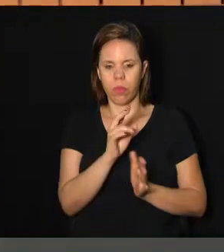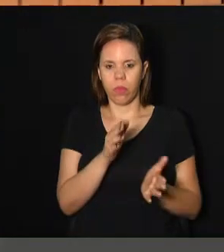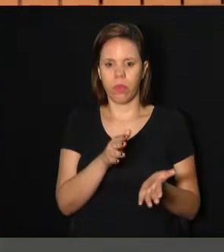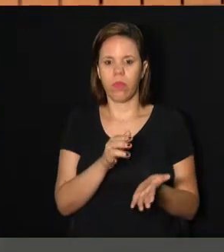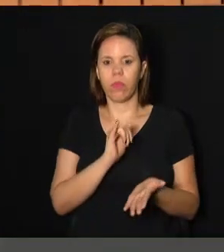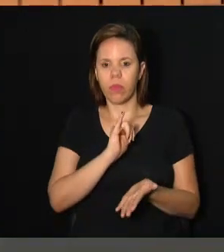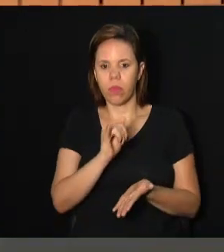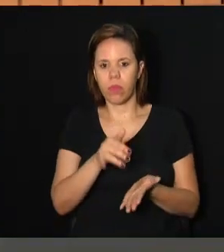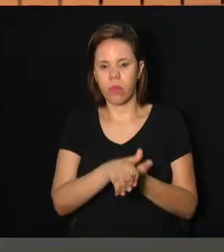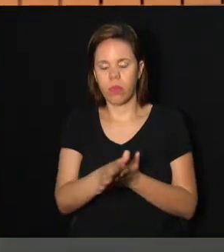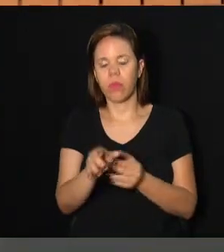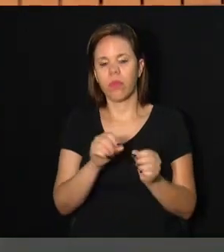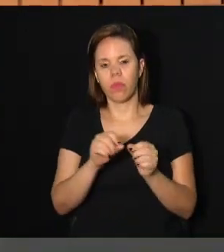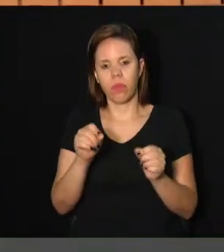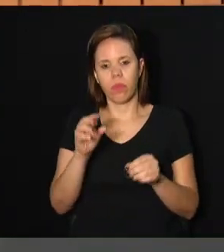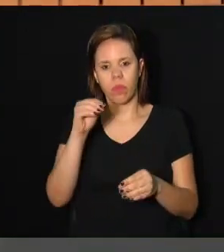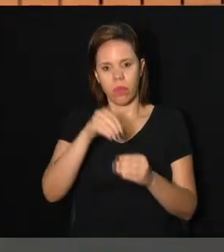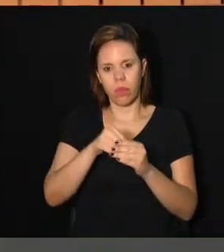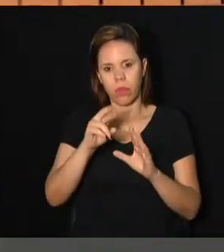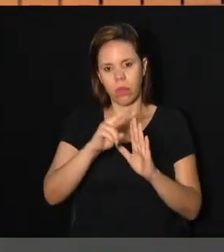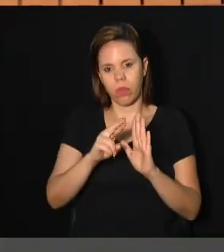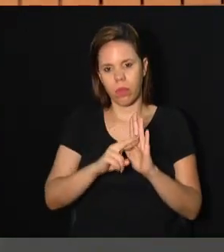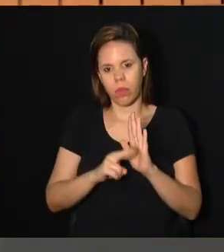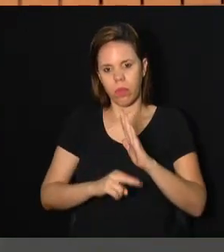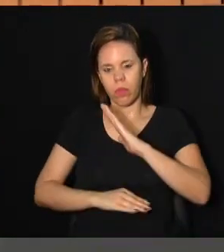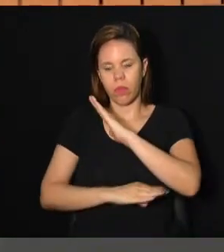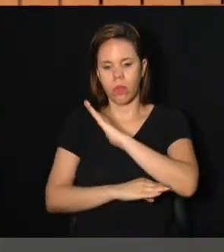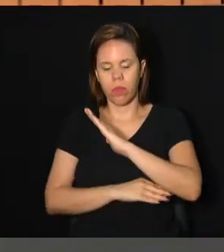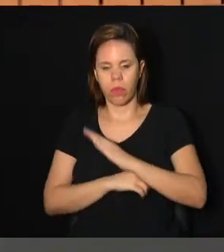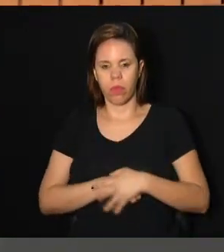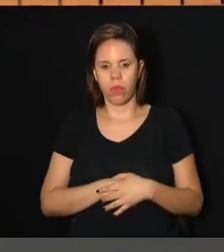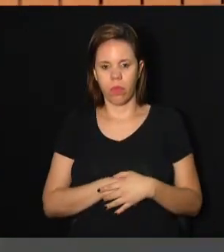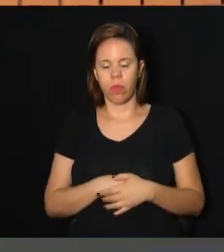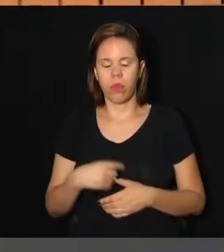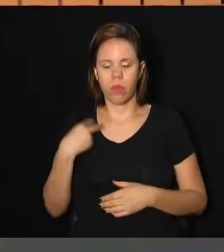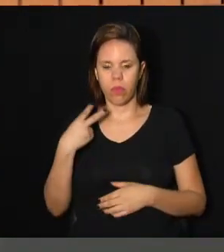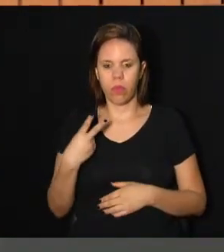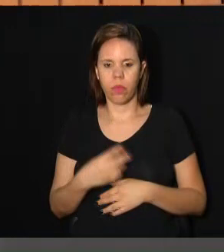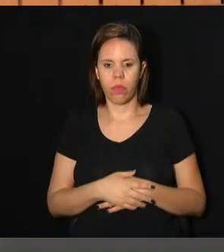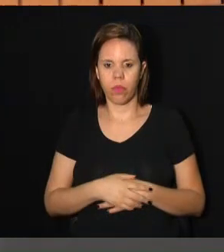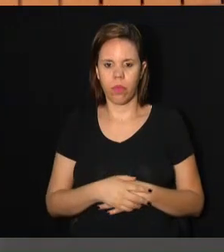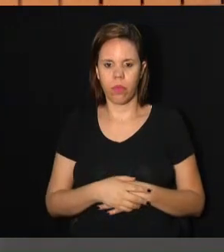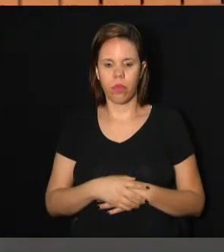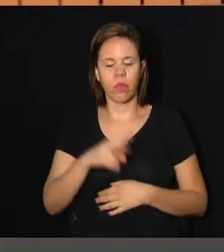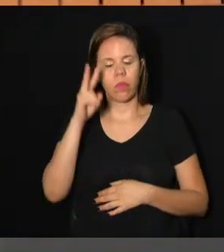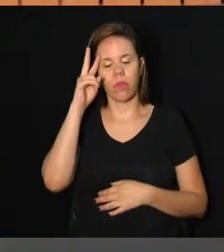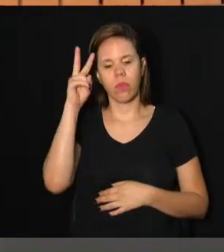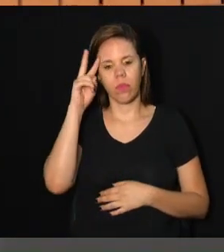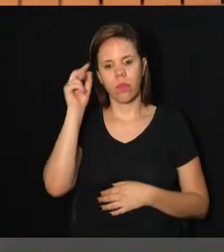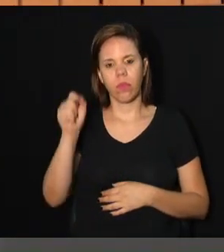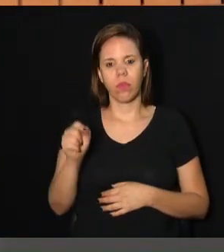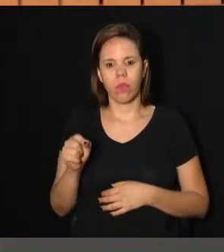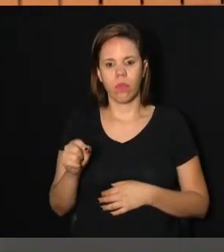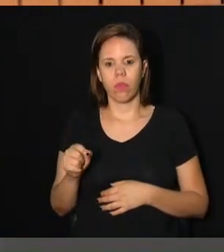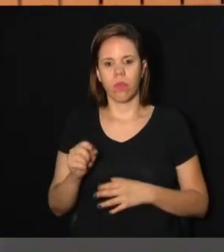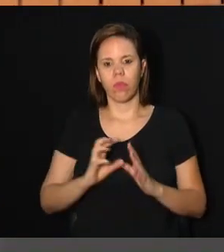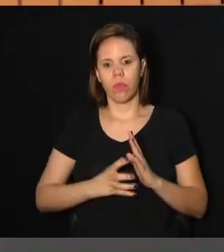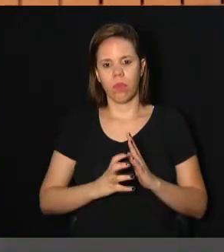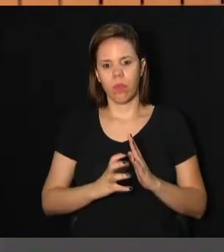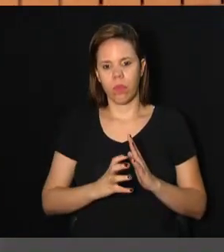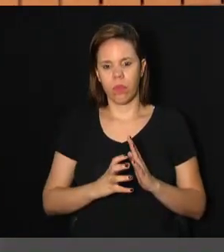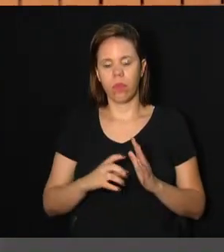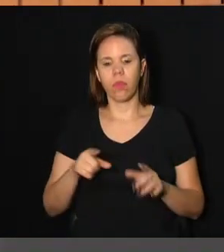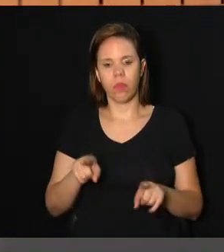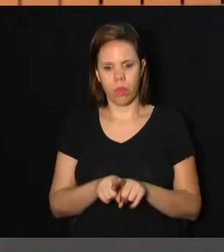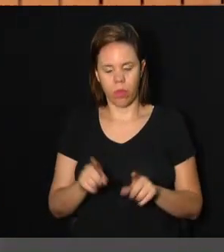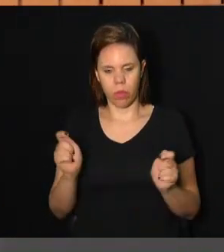notificação do regimento interno desta Câmara de Vereadores. Lembrando que as bancadas